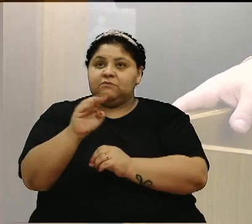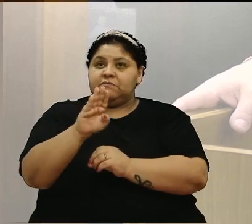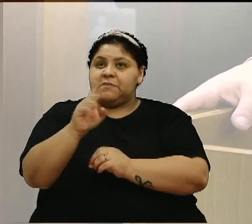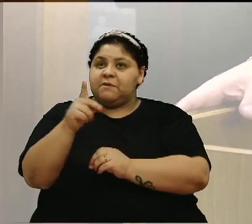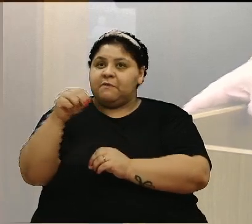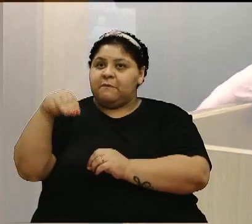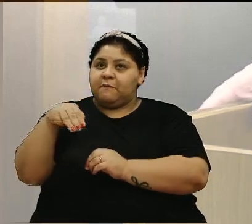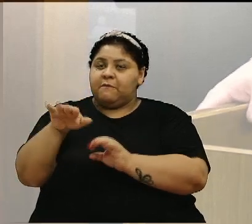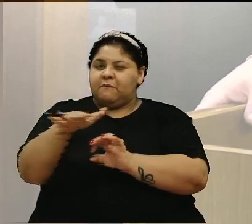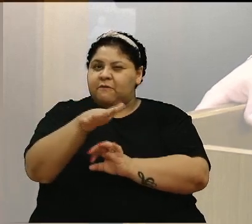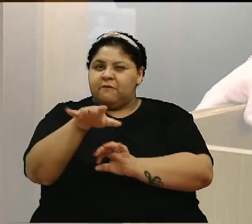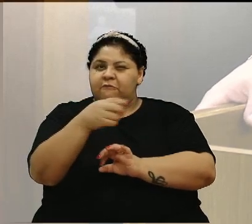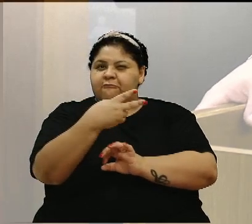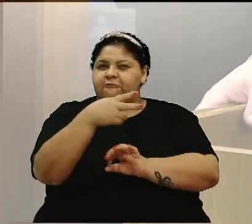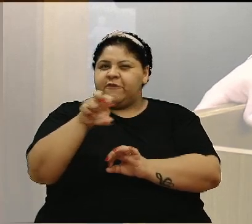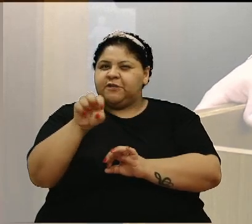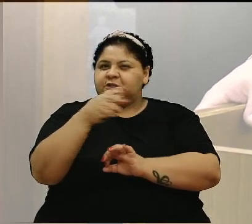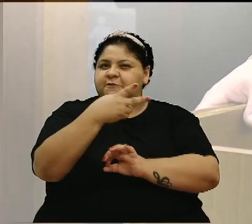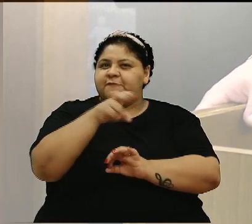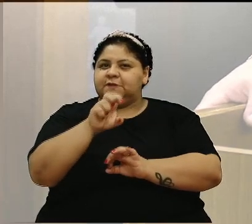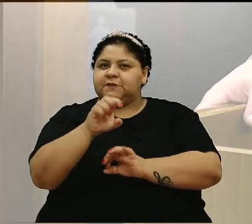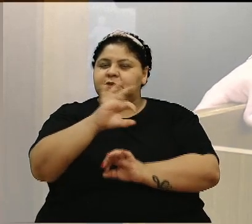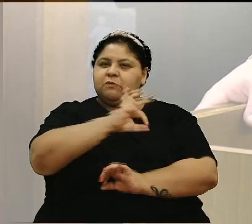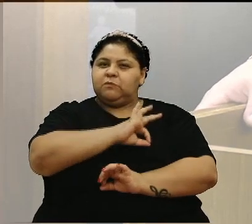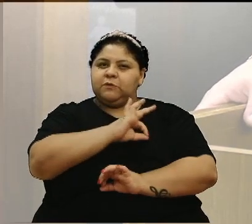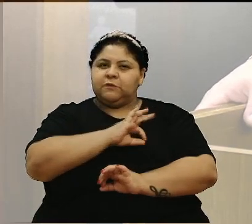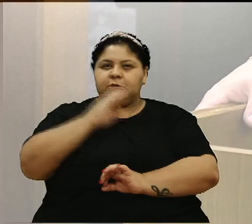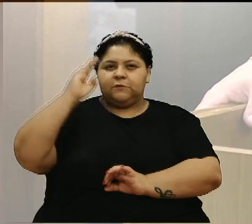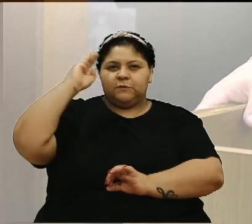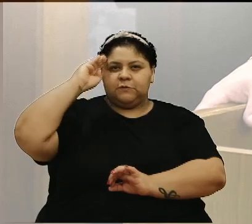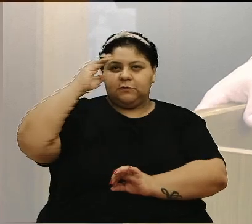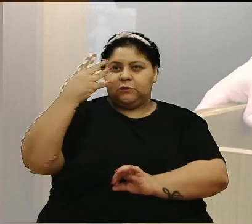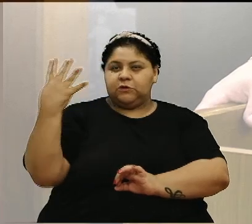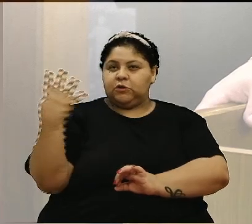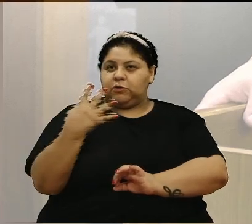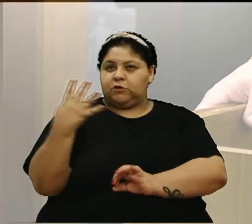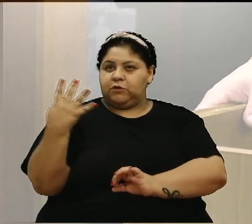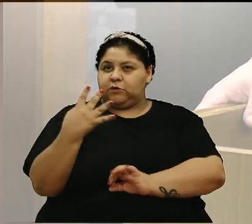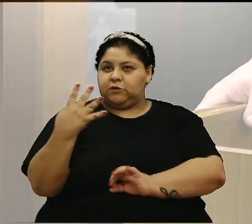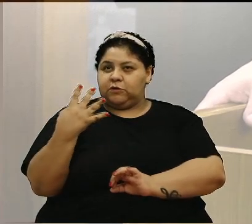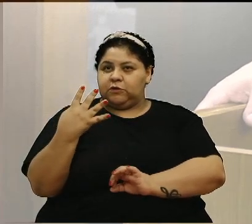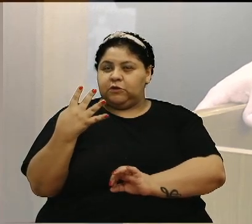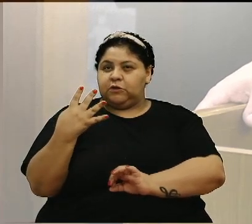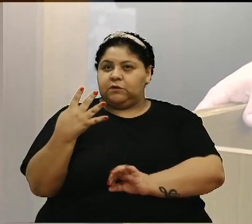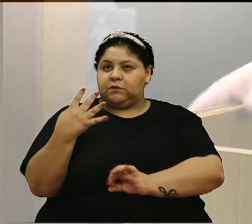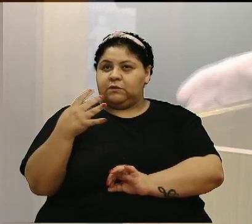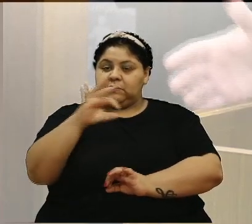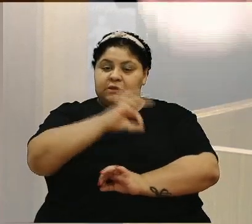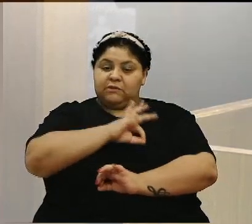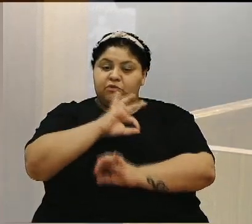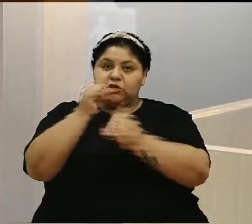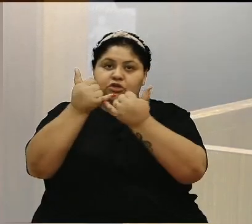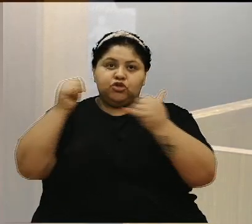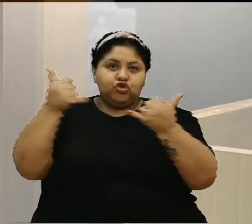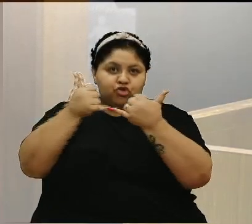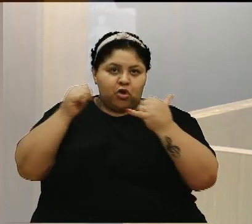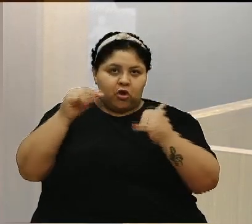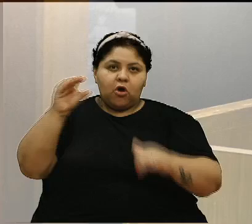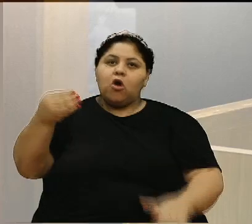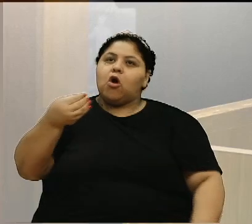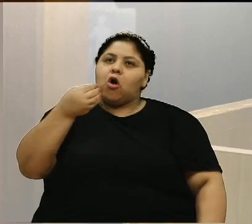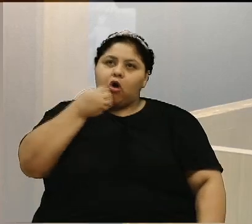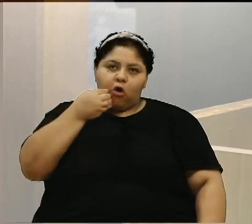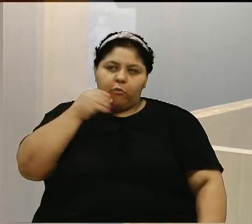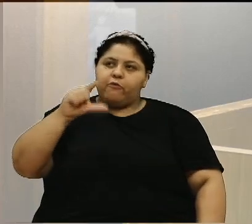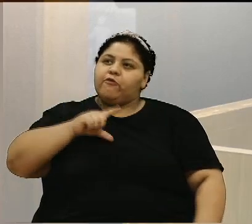torno de 20 a 25 policiais militares no 4º Batalhão de Polícia de Choque. Então, claro, vem efetivo, é uma